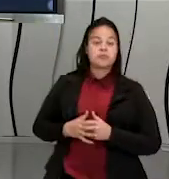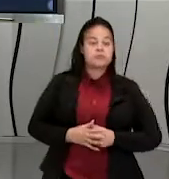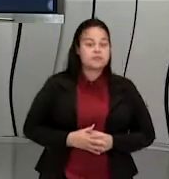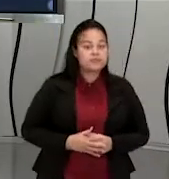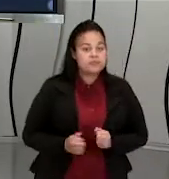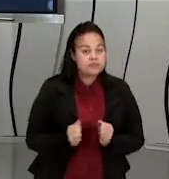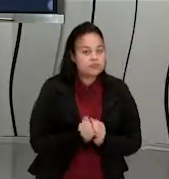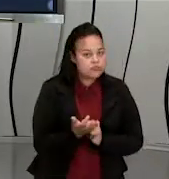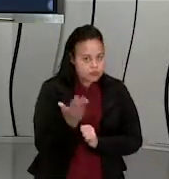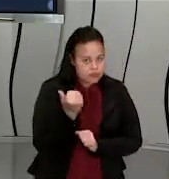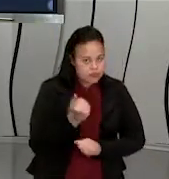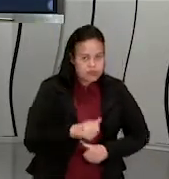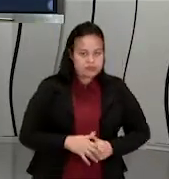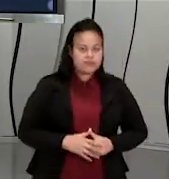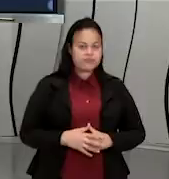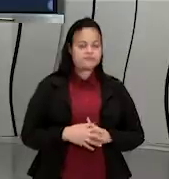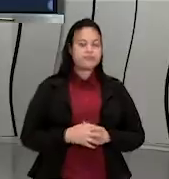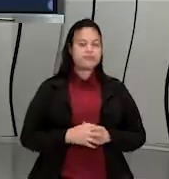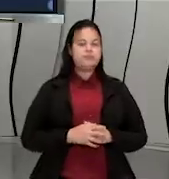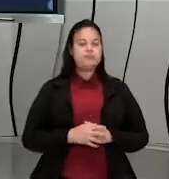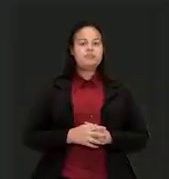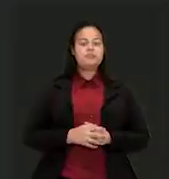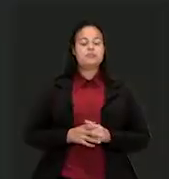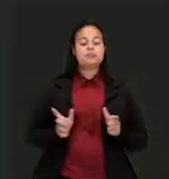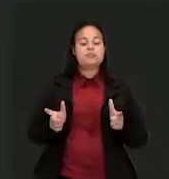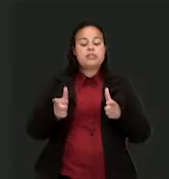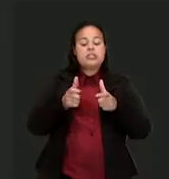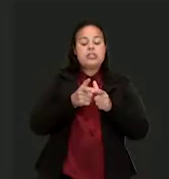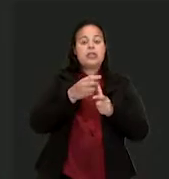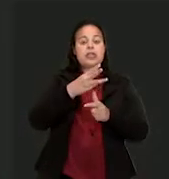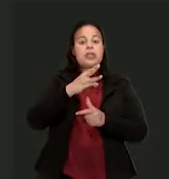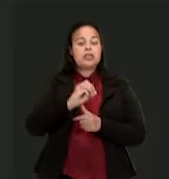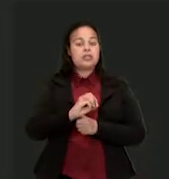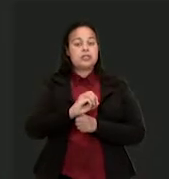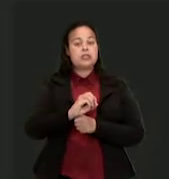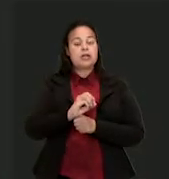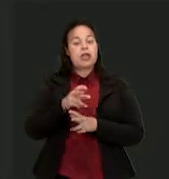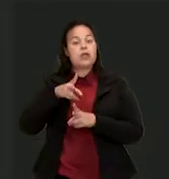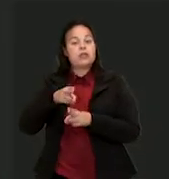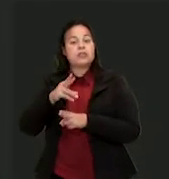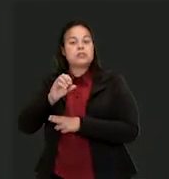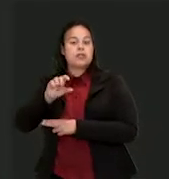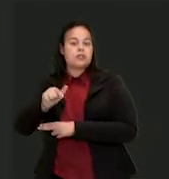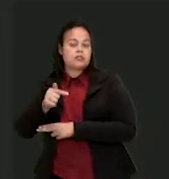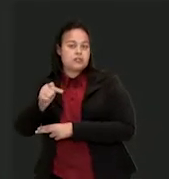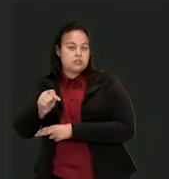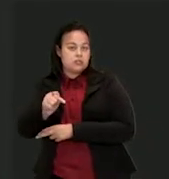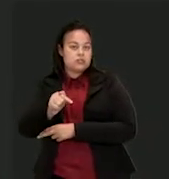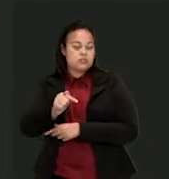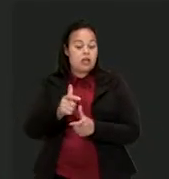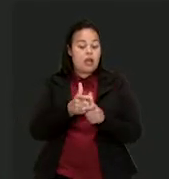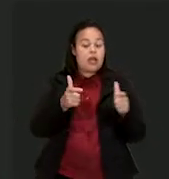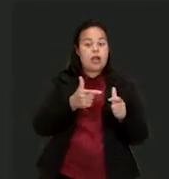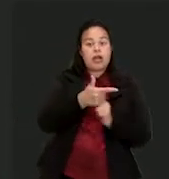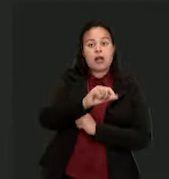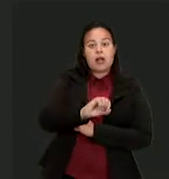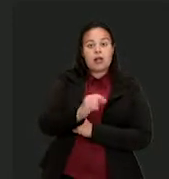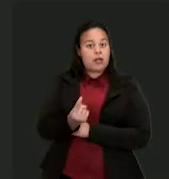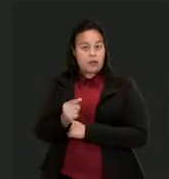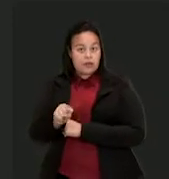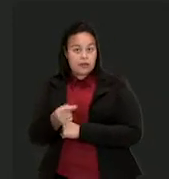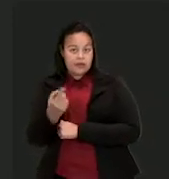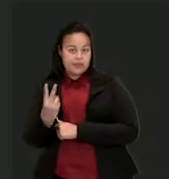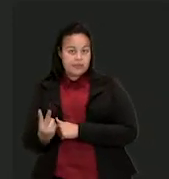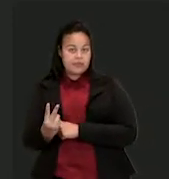acompanhe. A redução de 30 equivale a 0,7. O aumento de 20, 1,2.